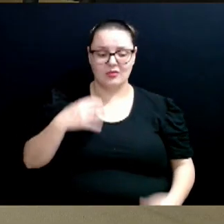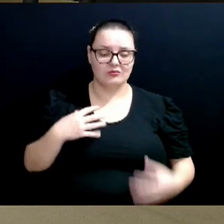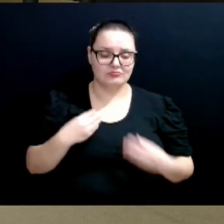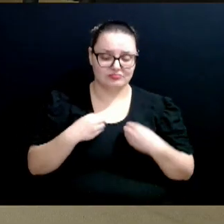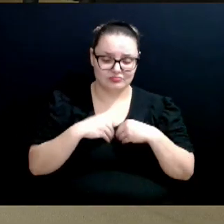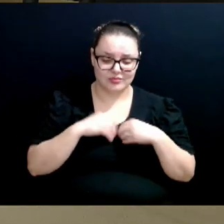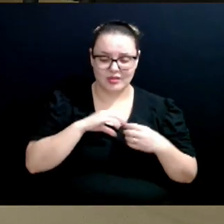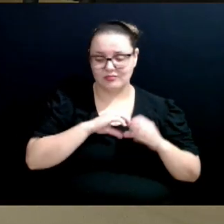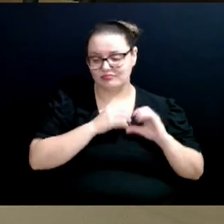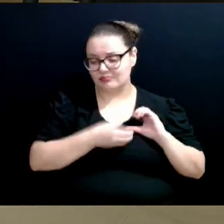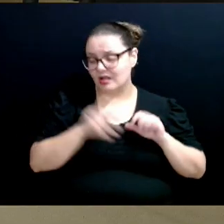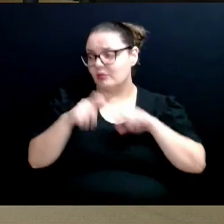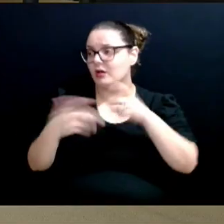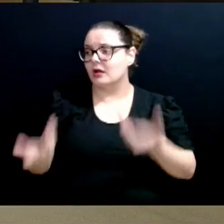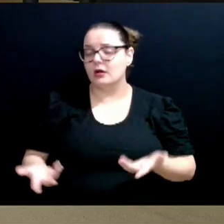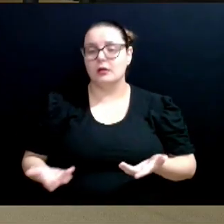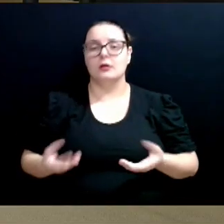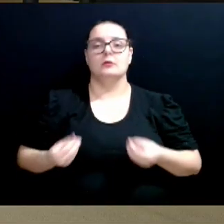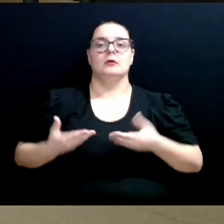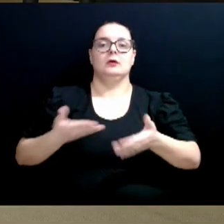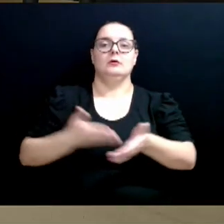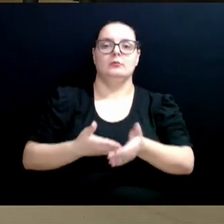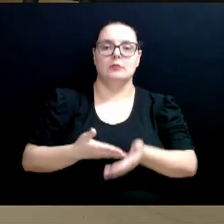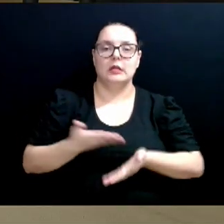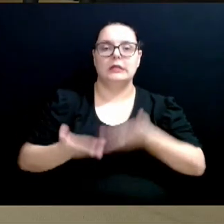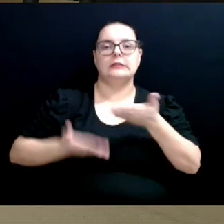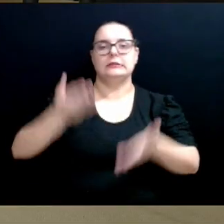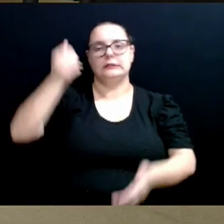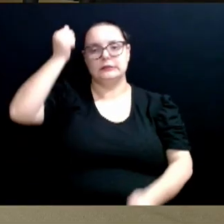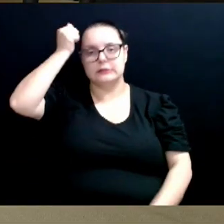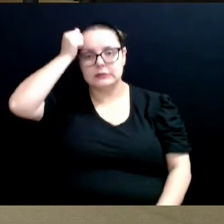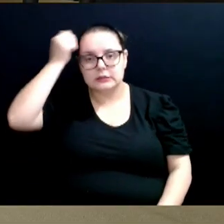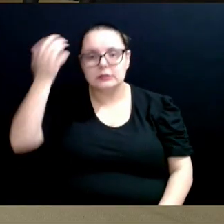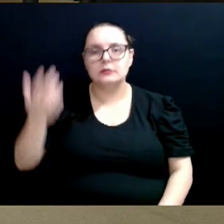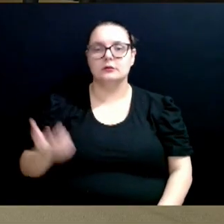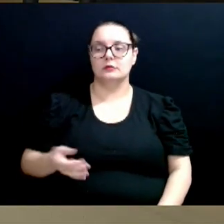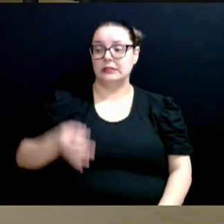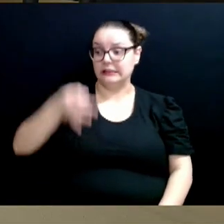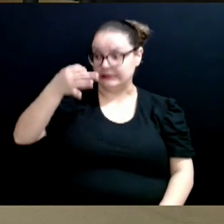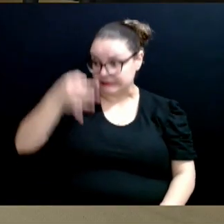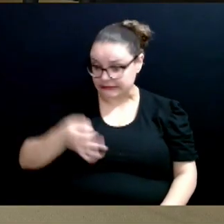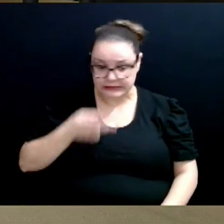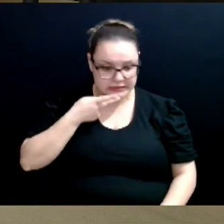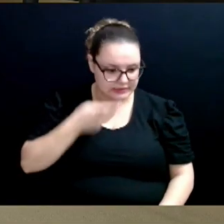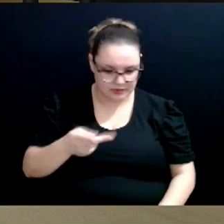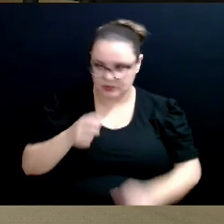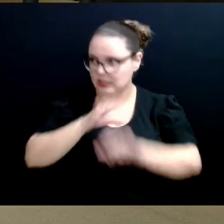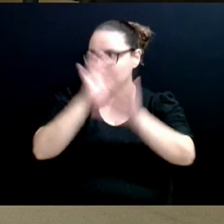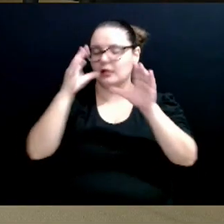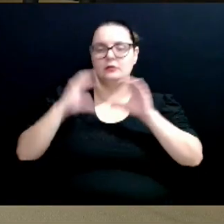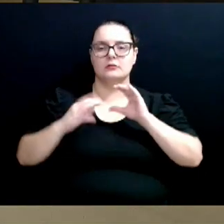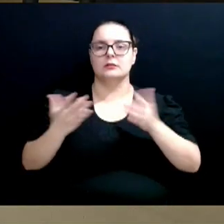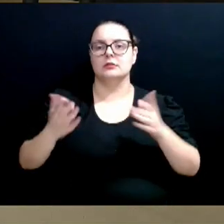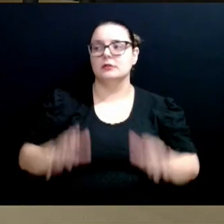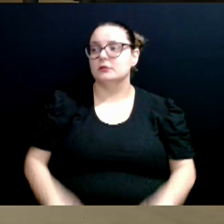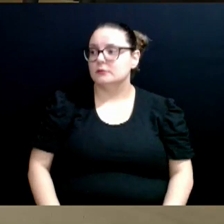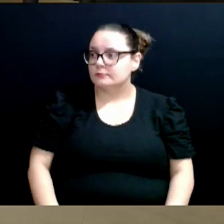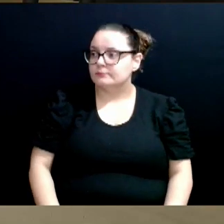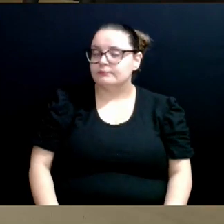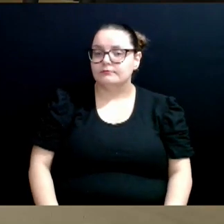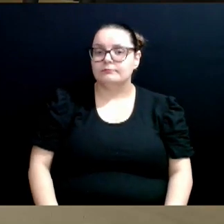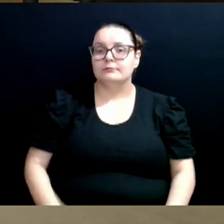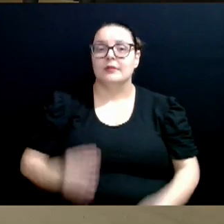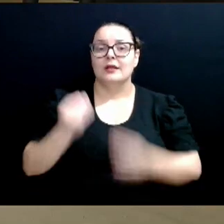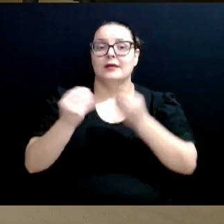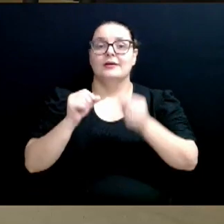impor limite, lidar com a culpa e ser assertivo na fala. E aí? Como faz?